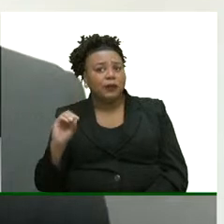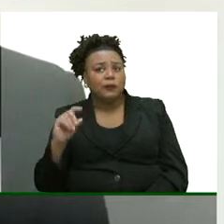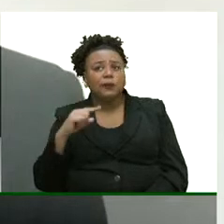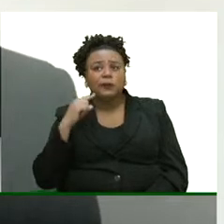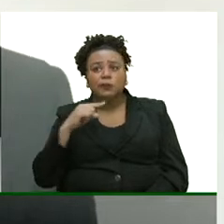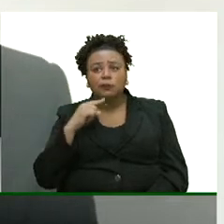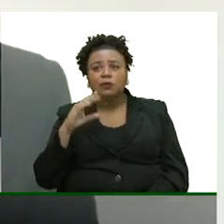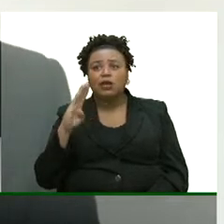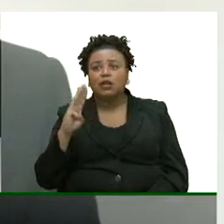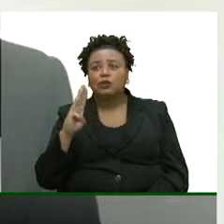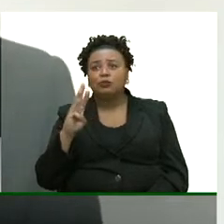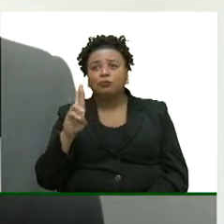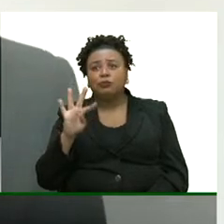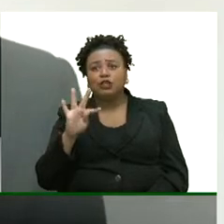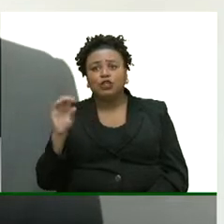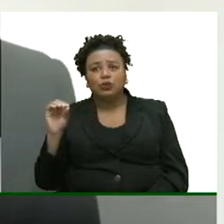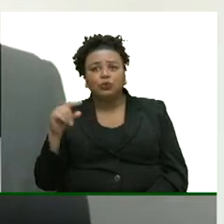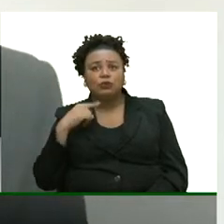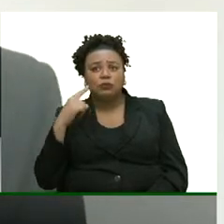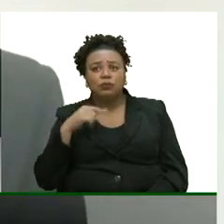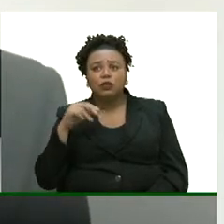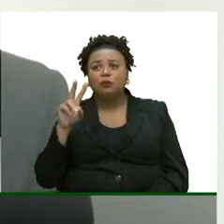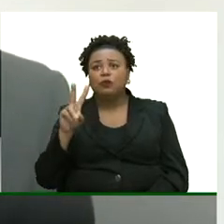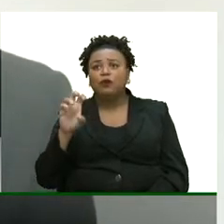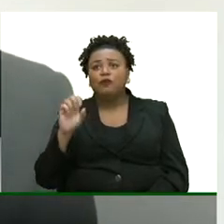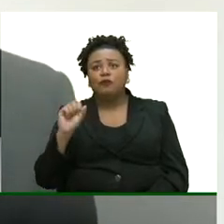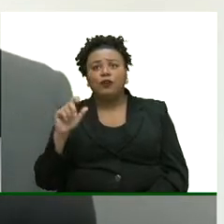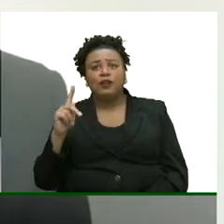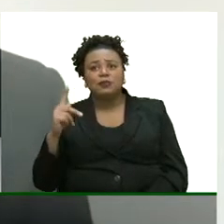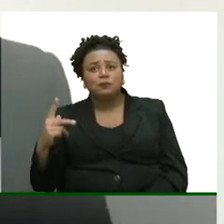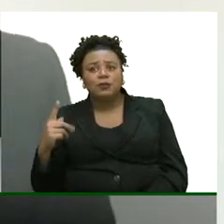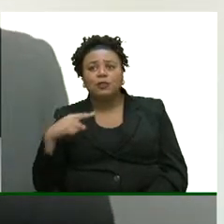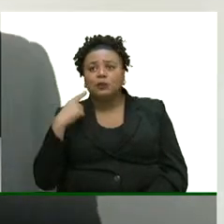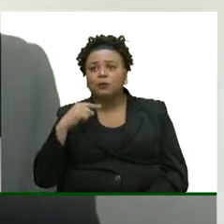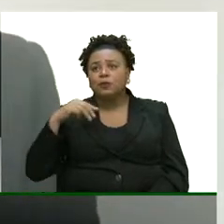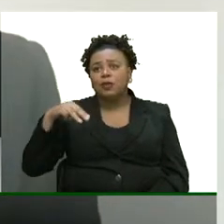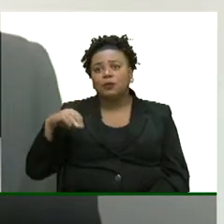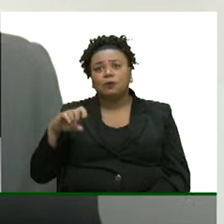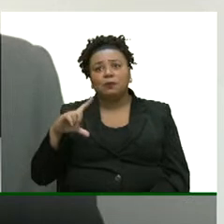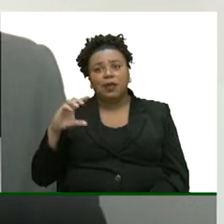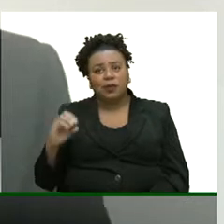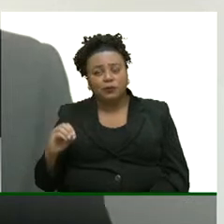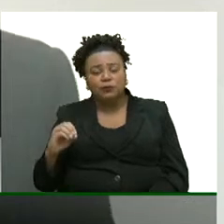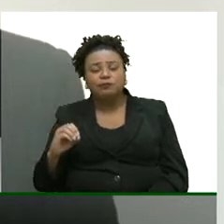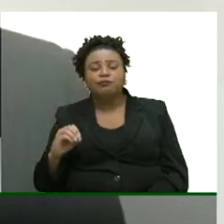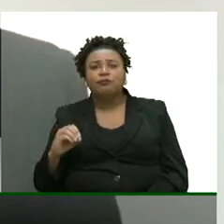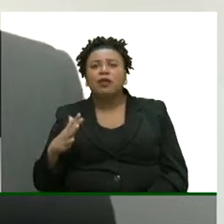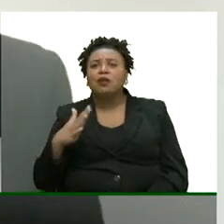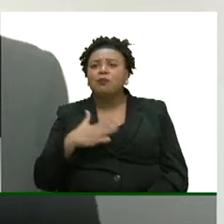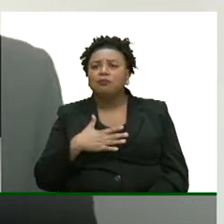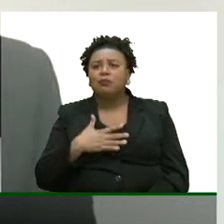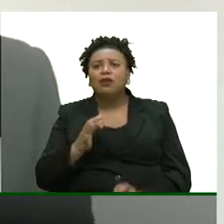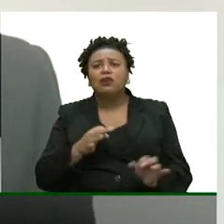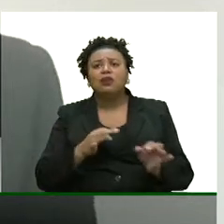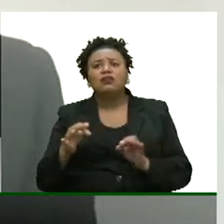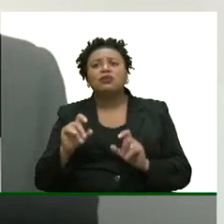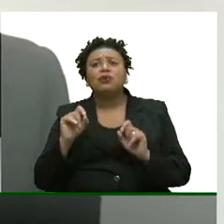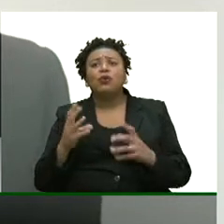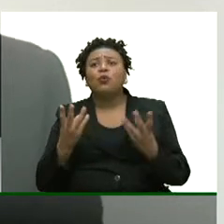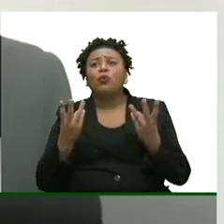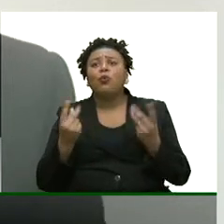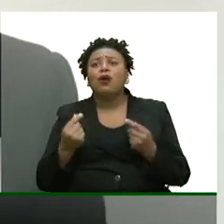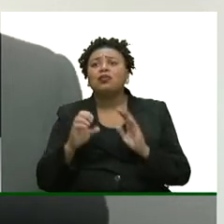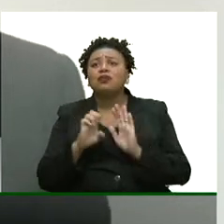deputado Brito, deputado Vespe, deputado Melo. A minha questão de ordem é saber